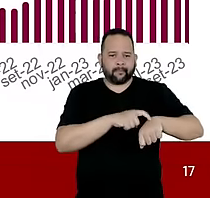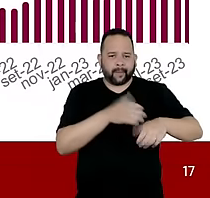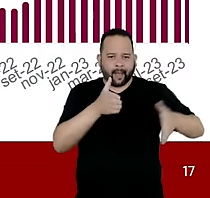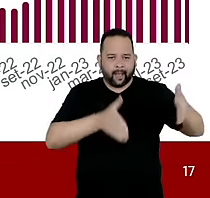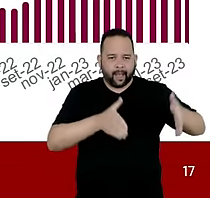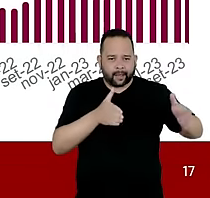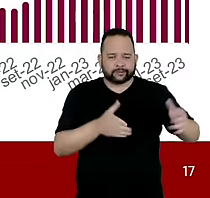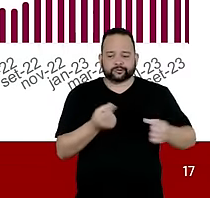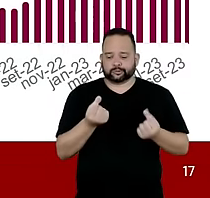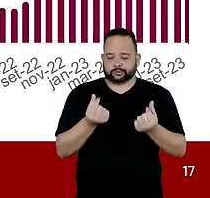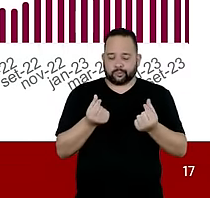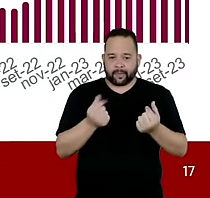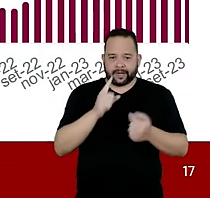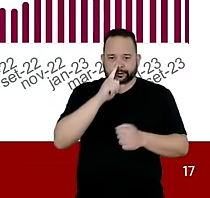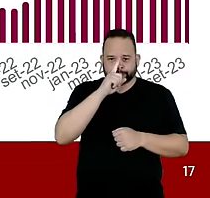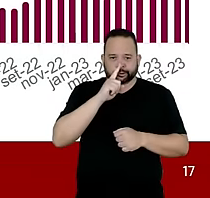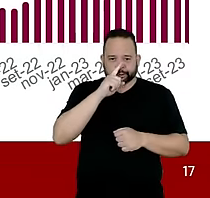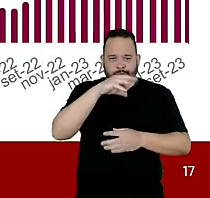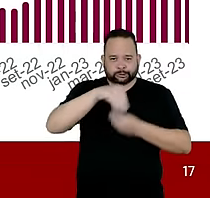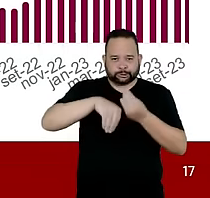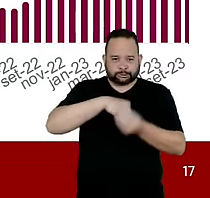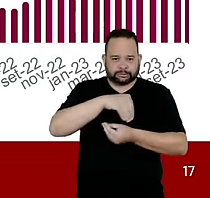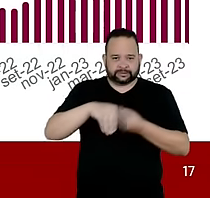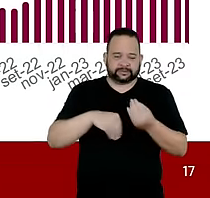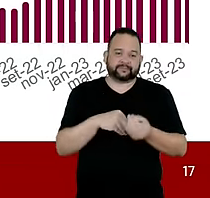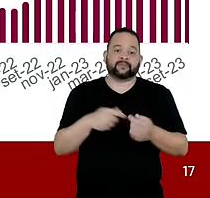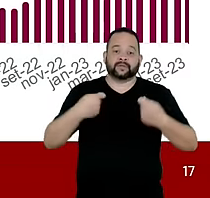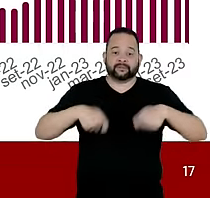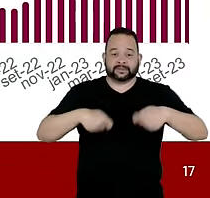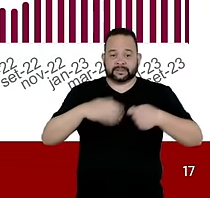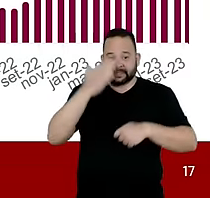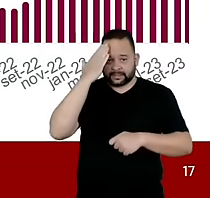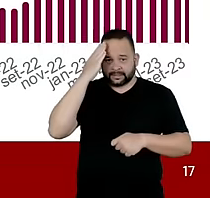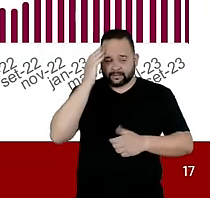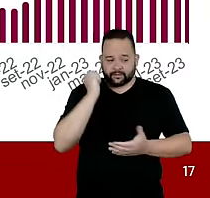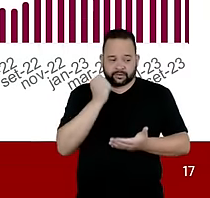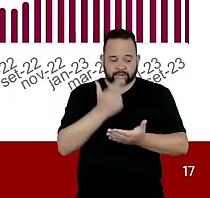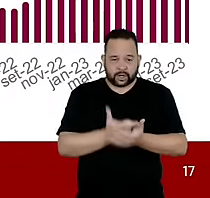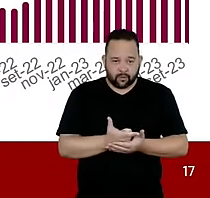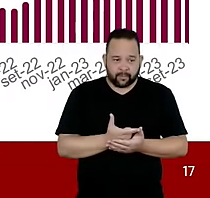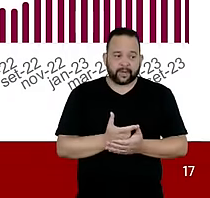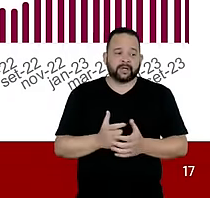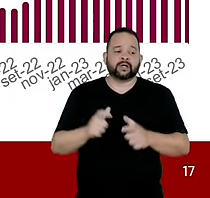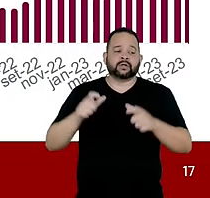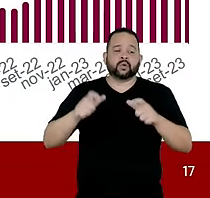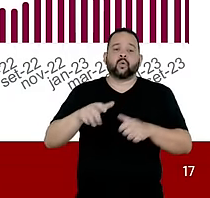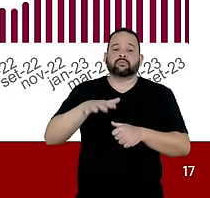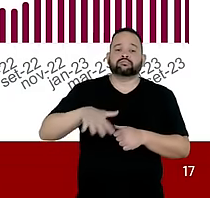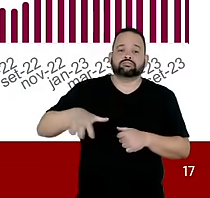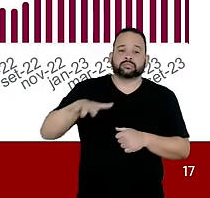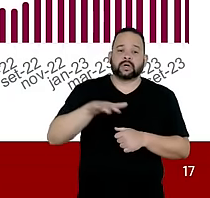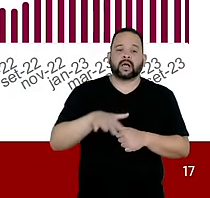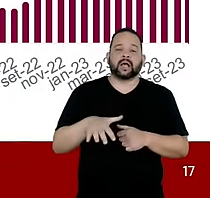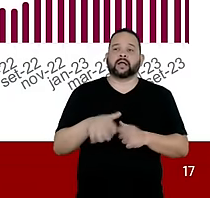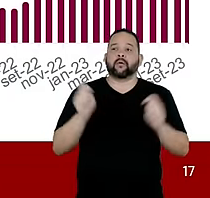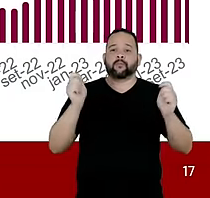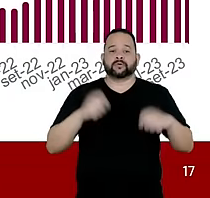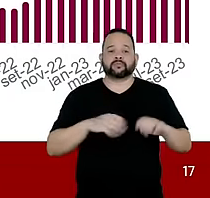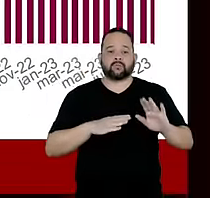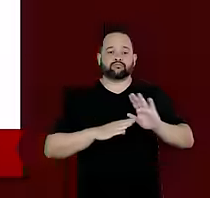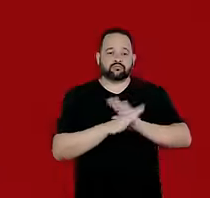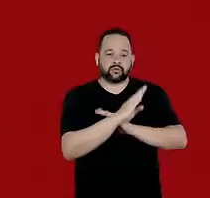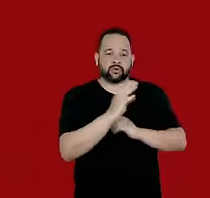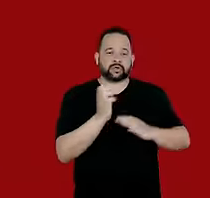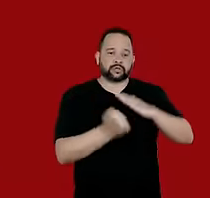aí mais do que nunca saber o que tá comprando qual é o setor qual é o nível da de alavancagem da empresa quais são as características do papel é muito